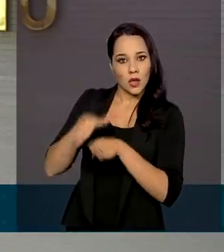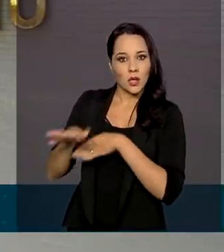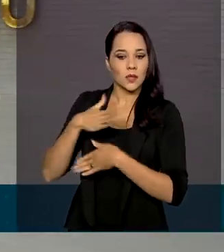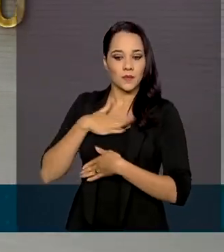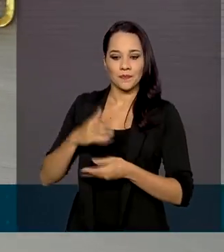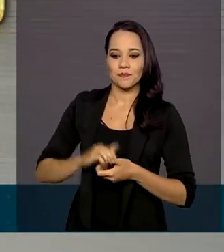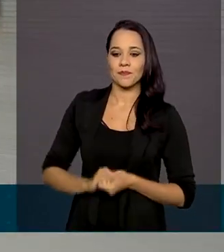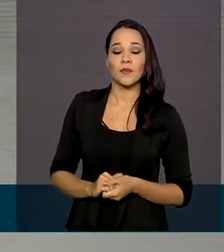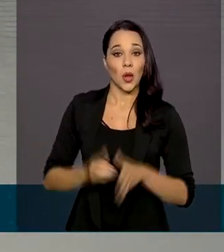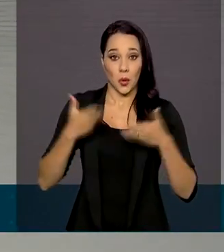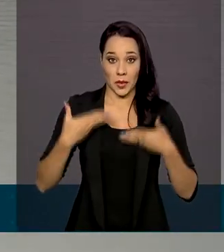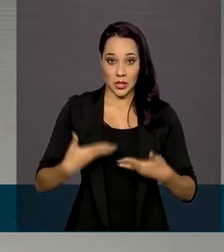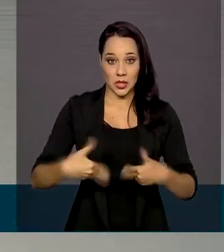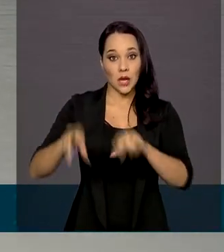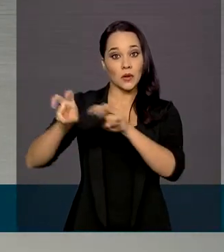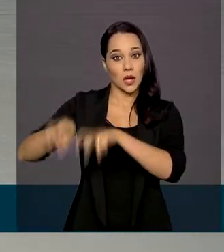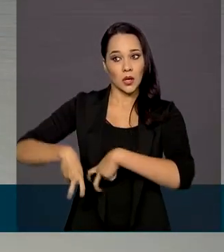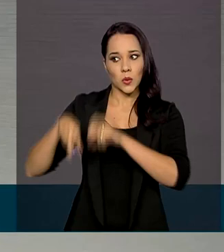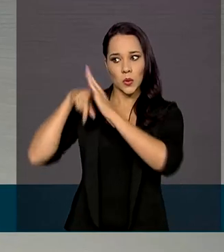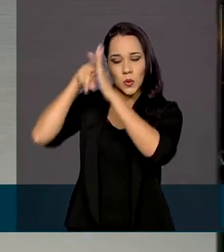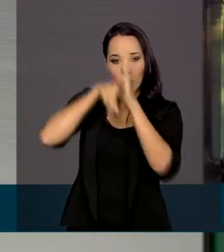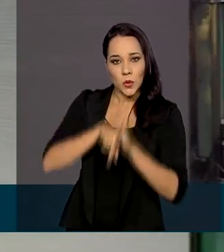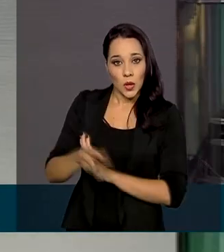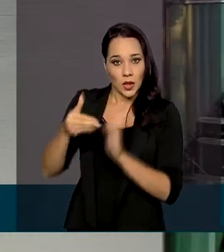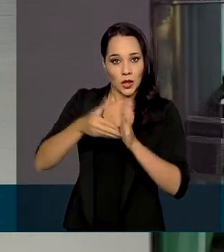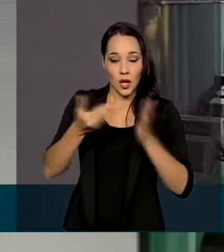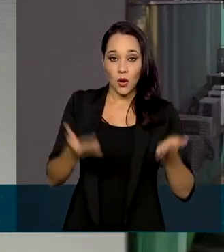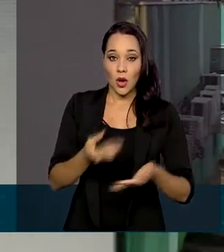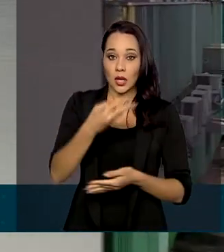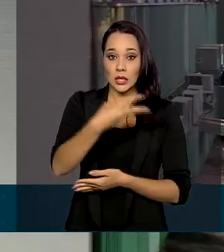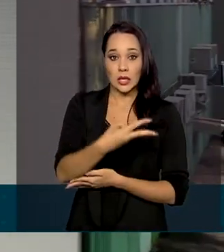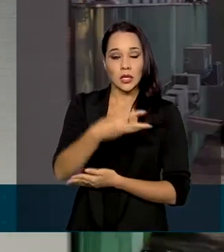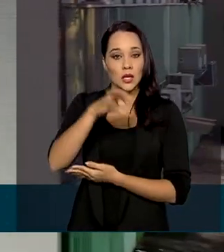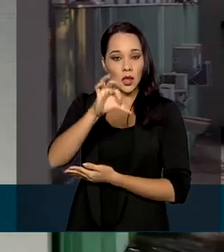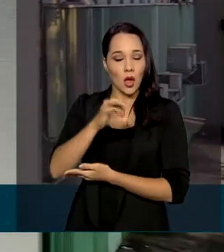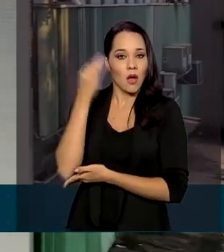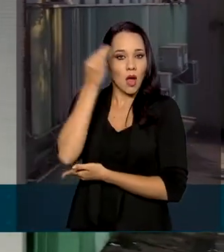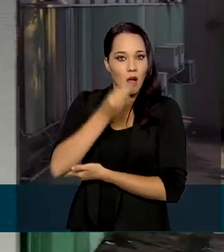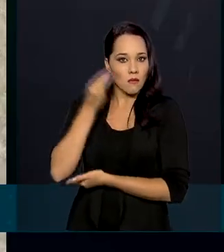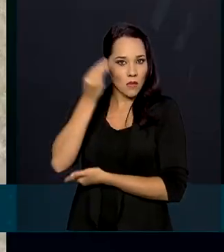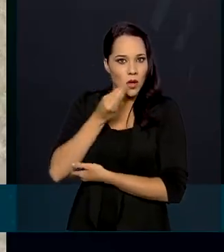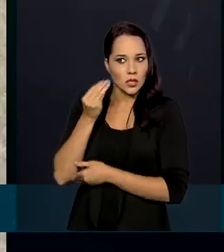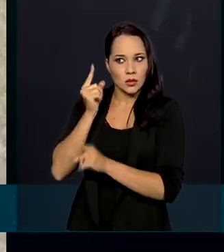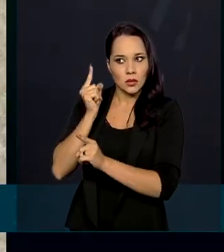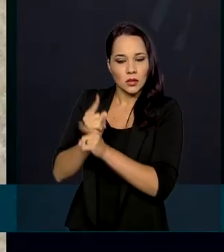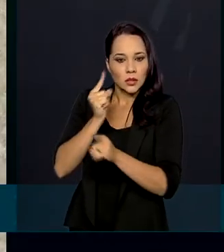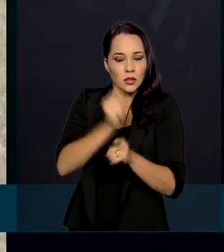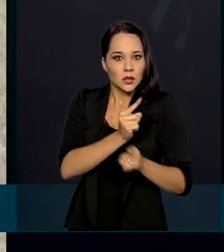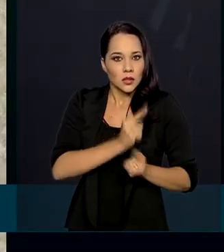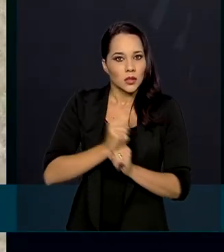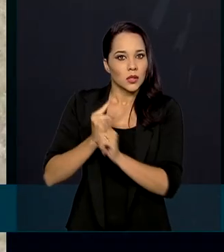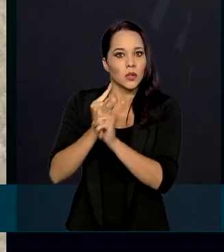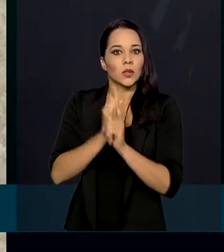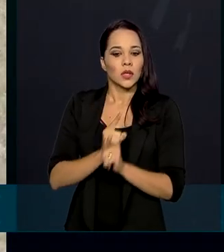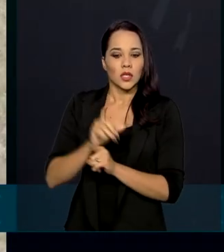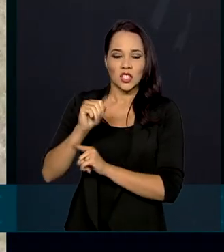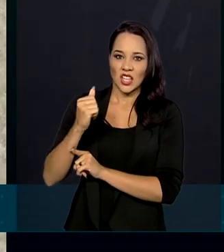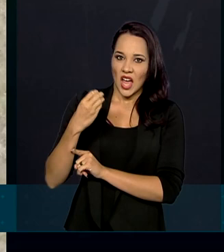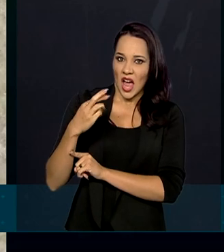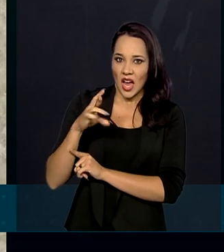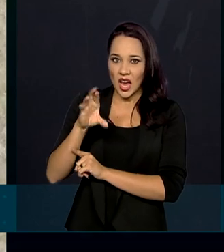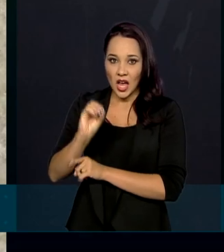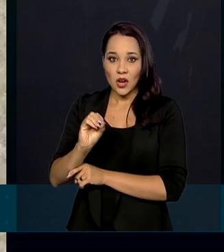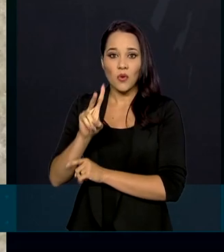O Ministério da Agricultura analisou até agora 39 amostras e detectou a presença de ácaro